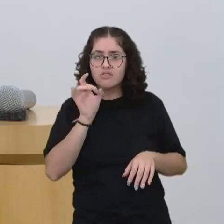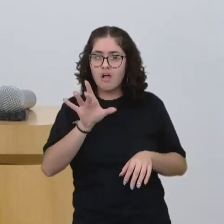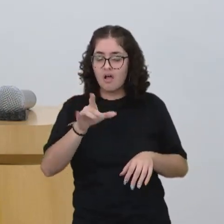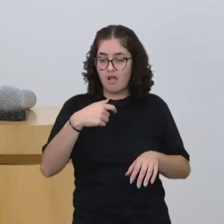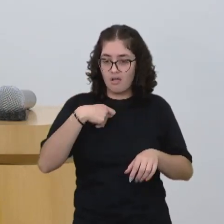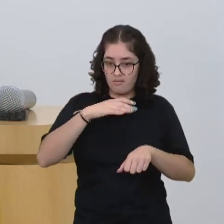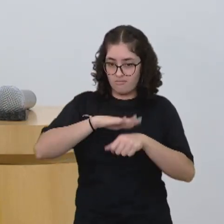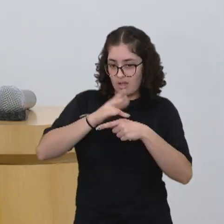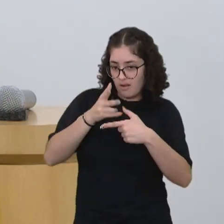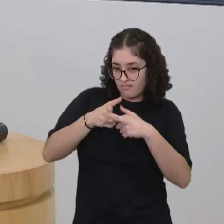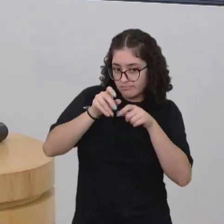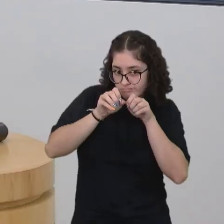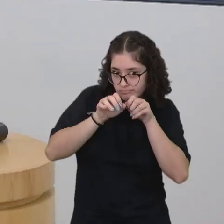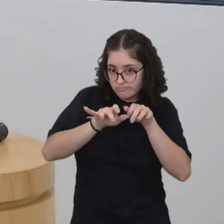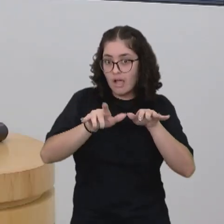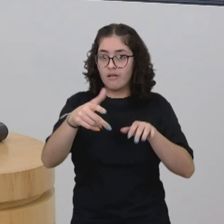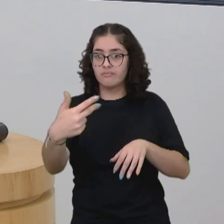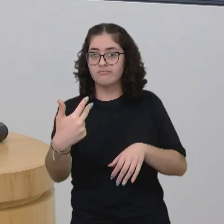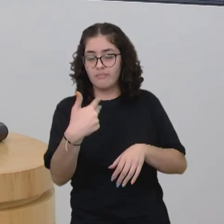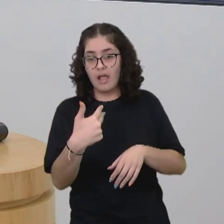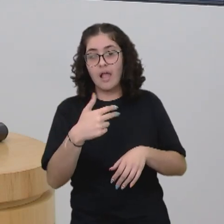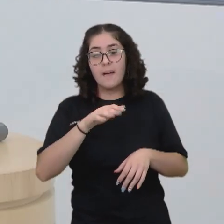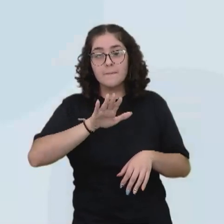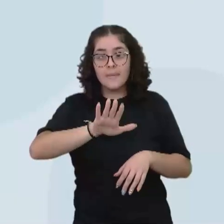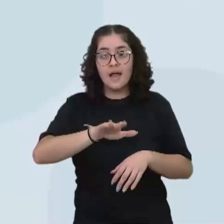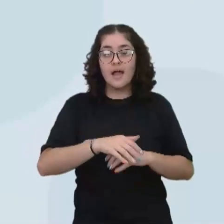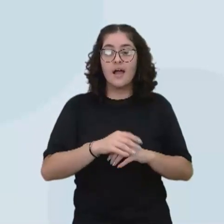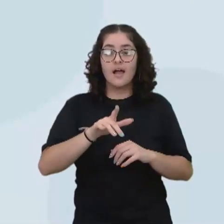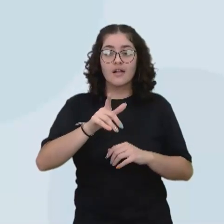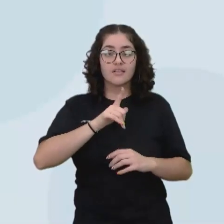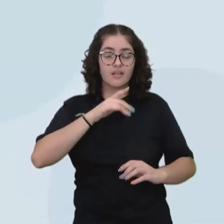eu transmiti. Então, você pode ter uma